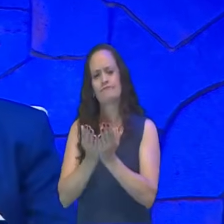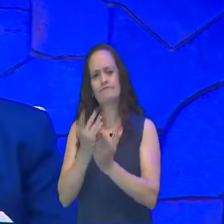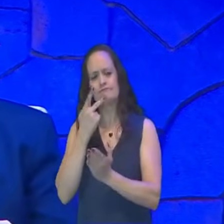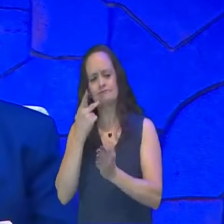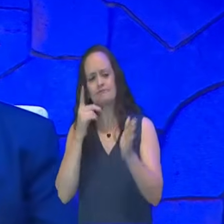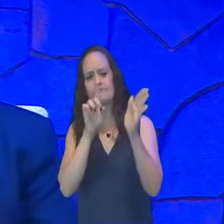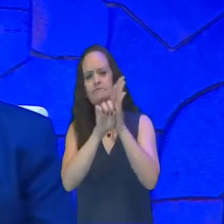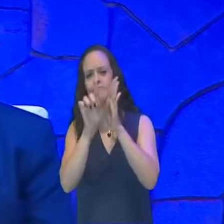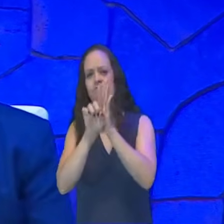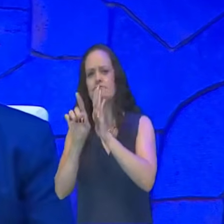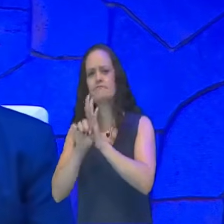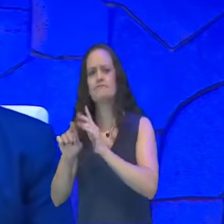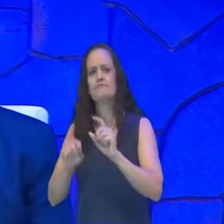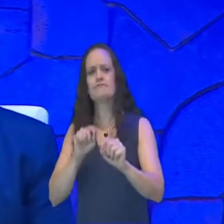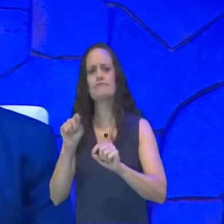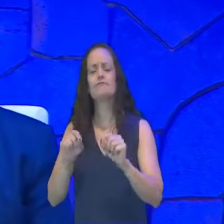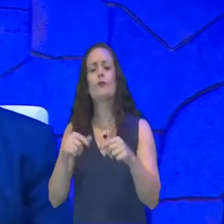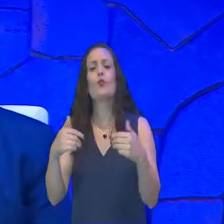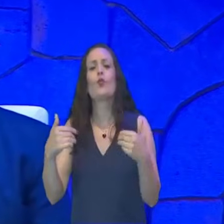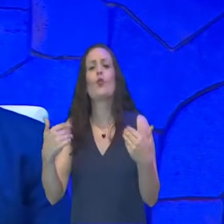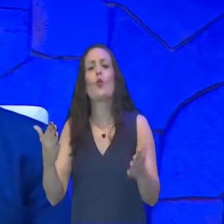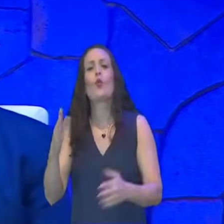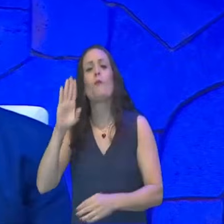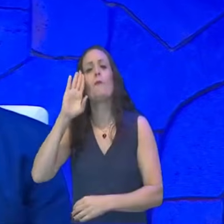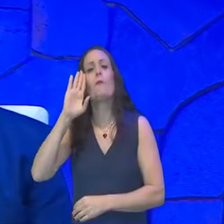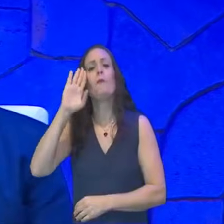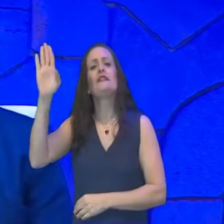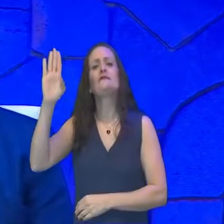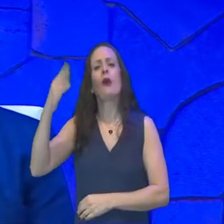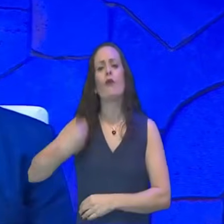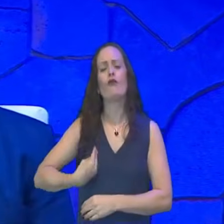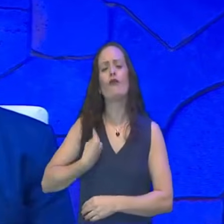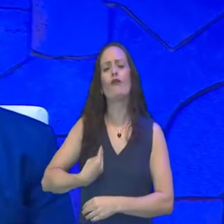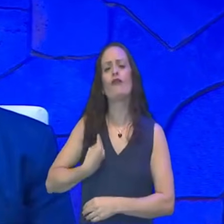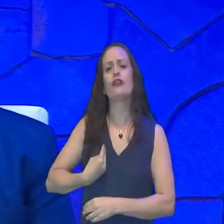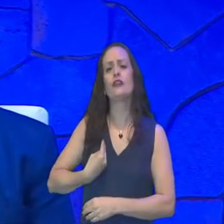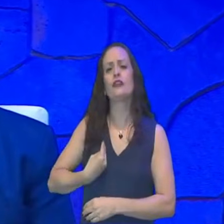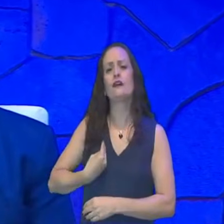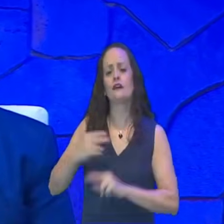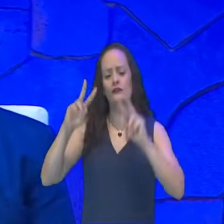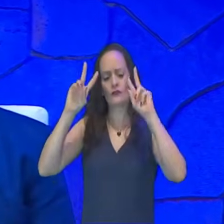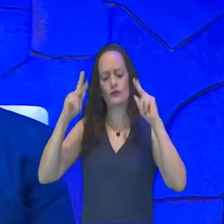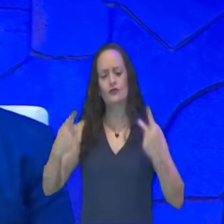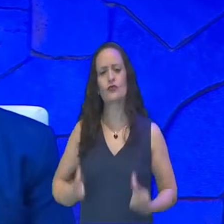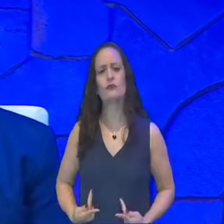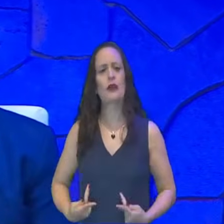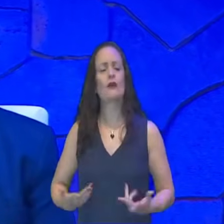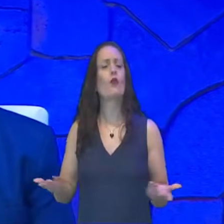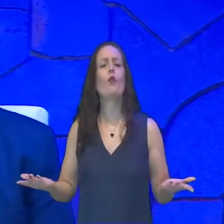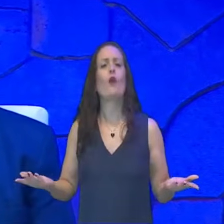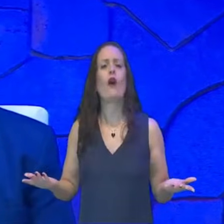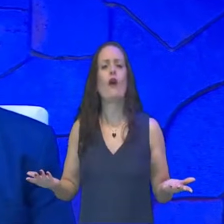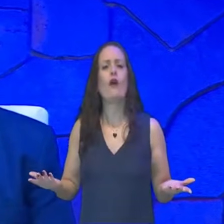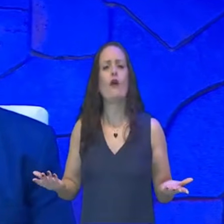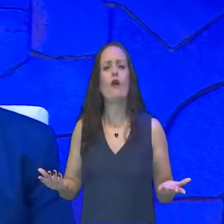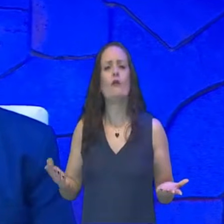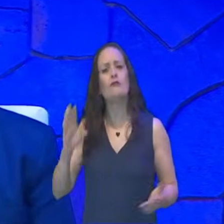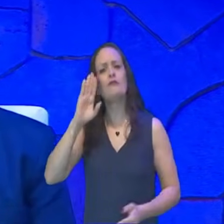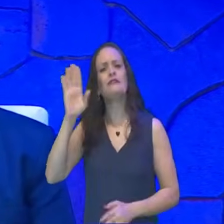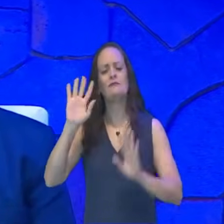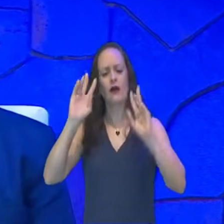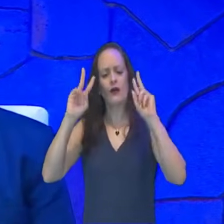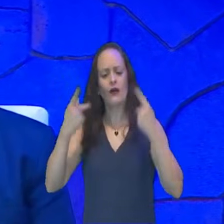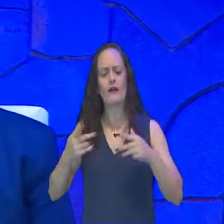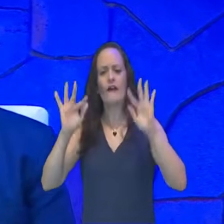mesma: qual é o fim principal do homem? A resposta também é a mesma. O fim principal do homem